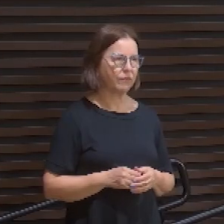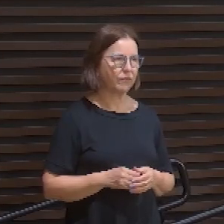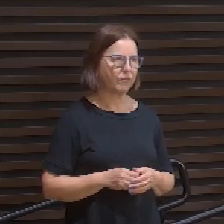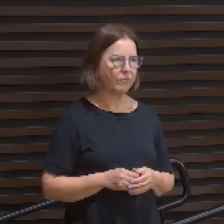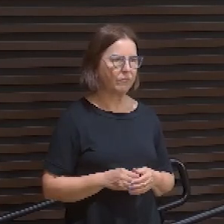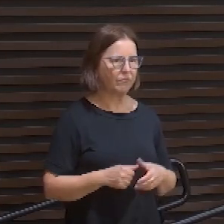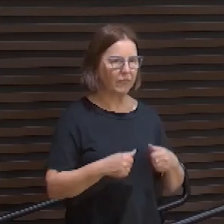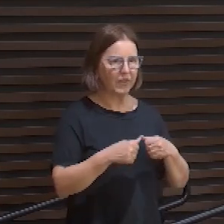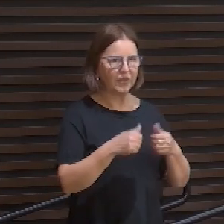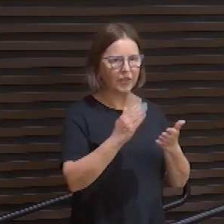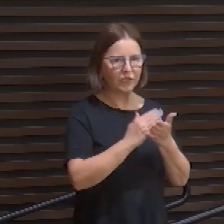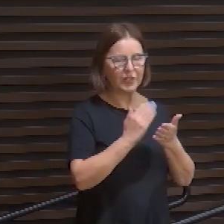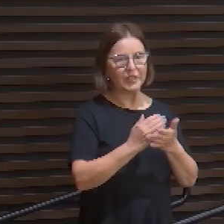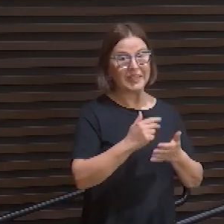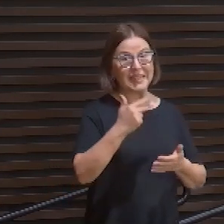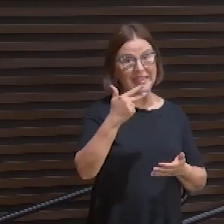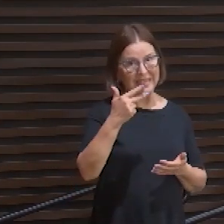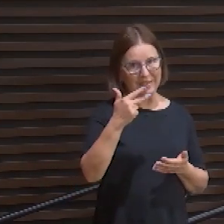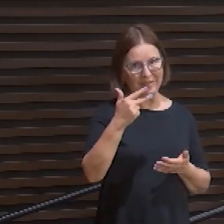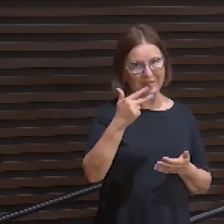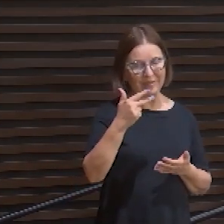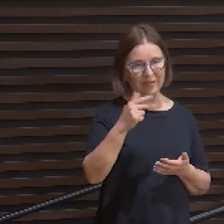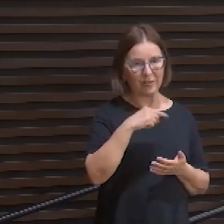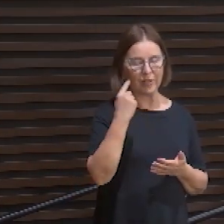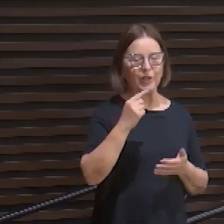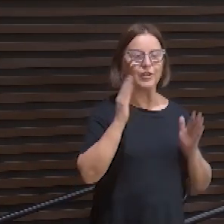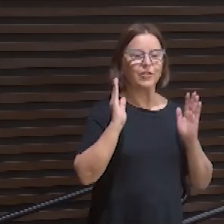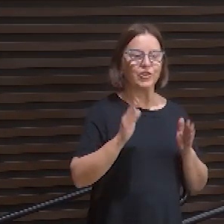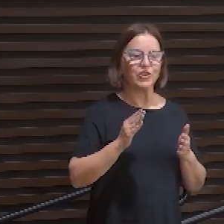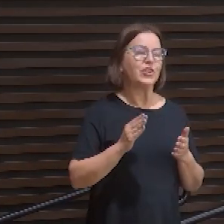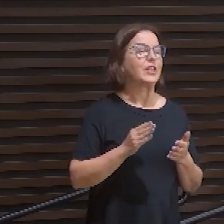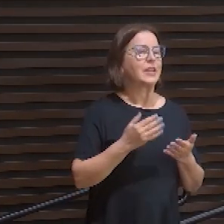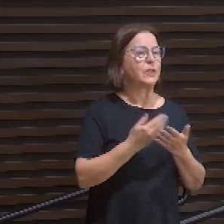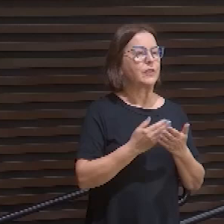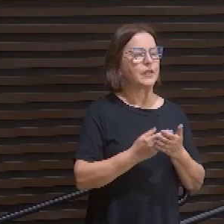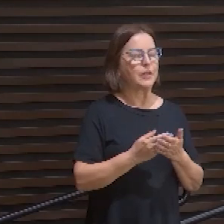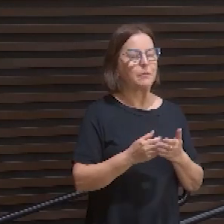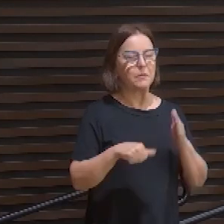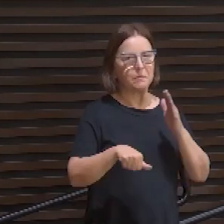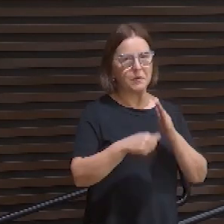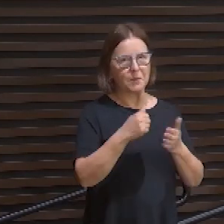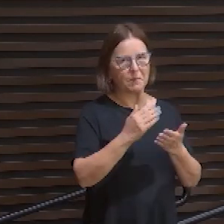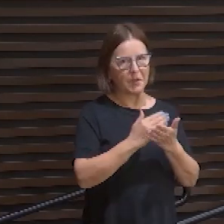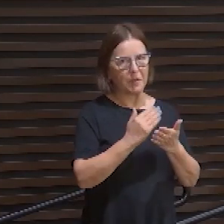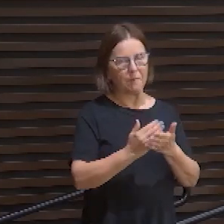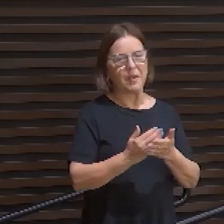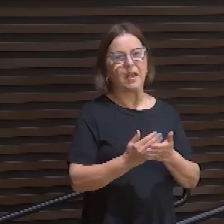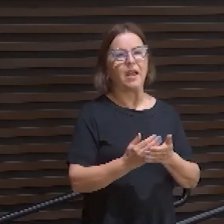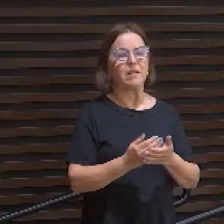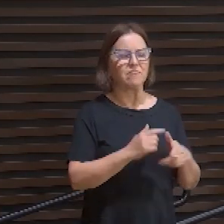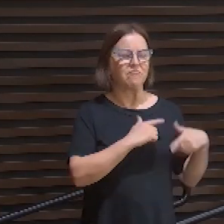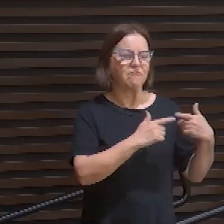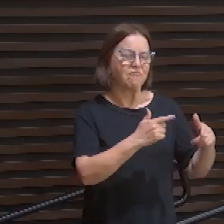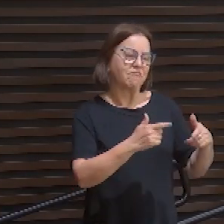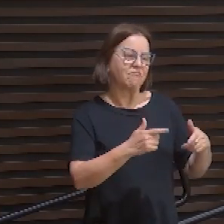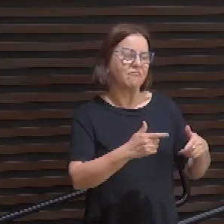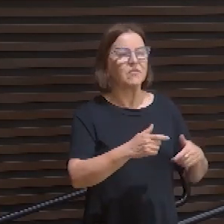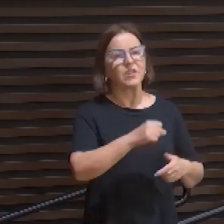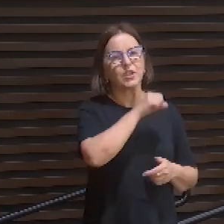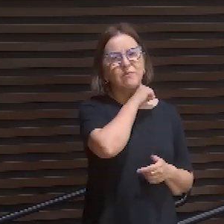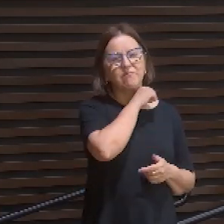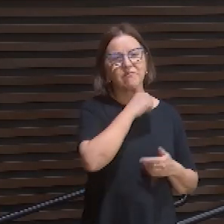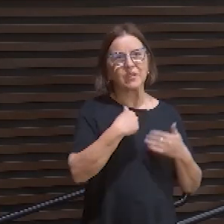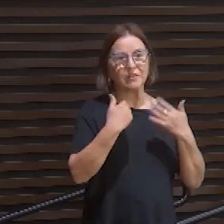está dividido em 3 partes. Nós já passamos pela primeira parte. Os ritos e ofertas e sacrifícios mosaicos eram